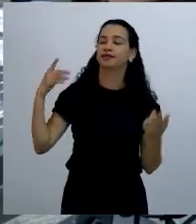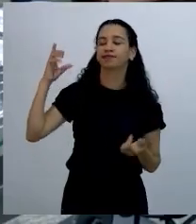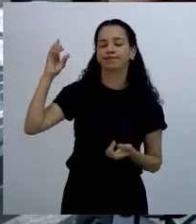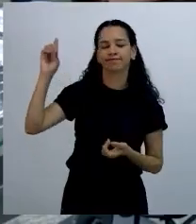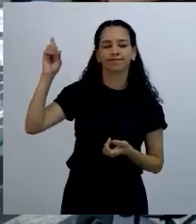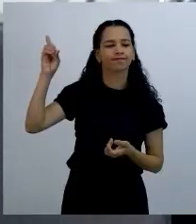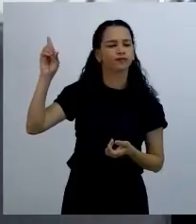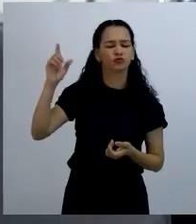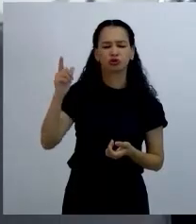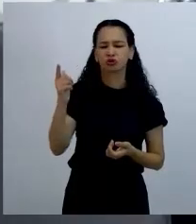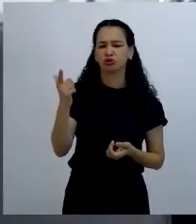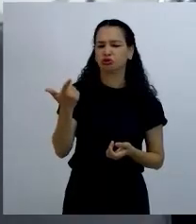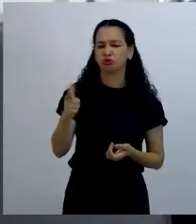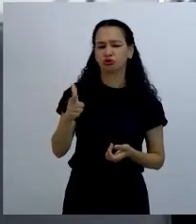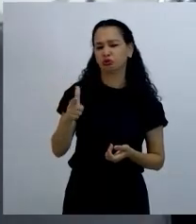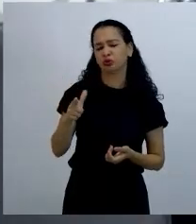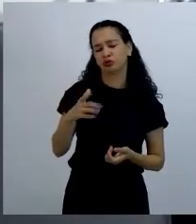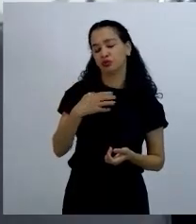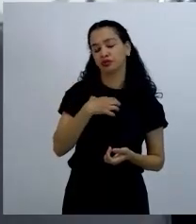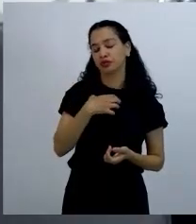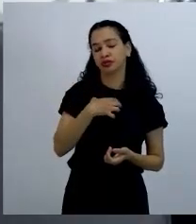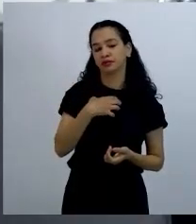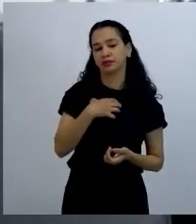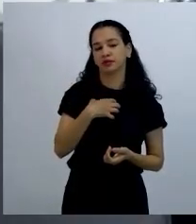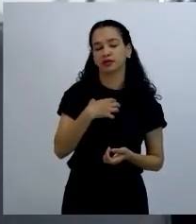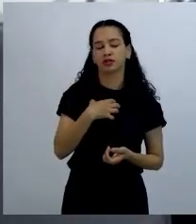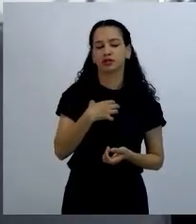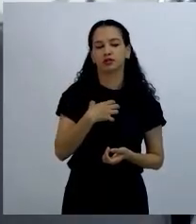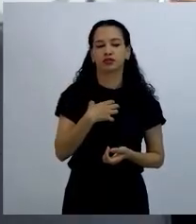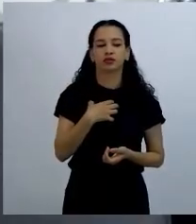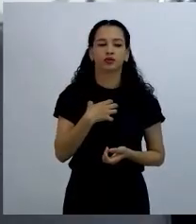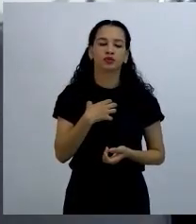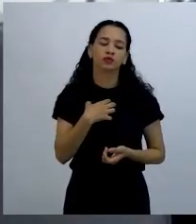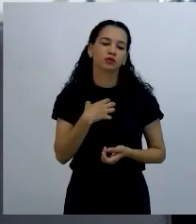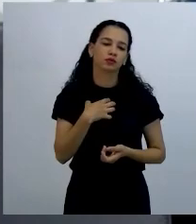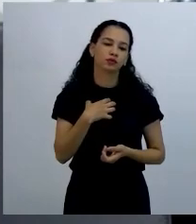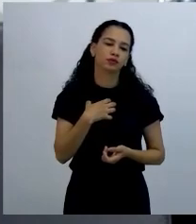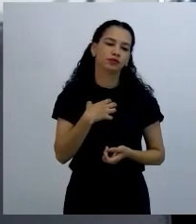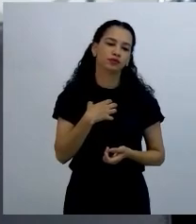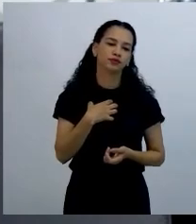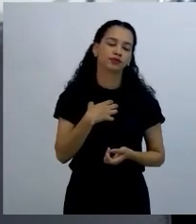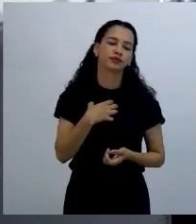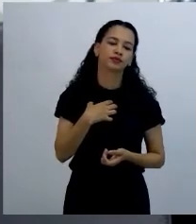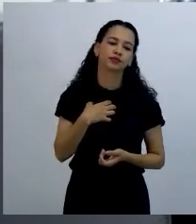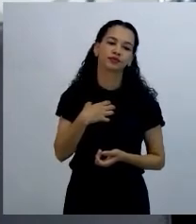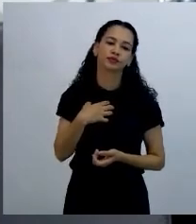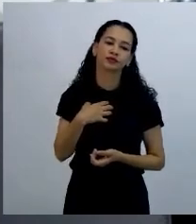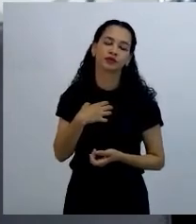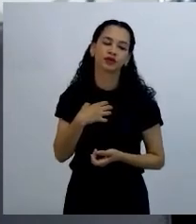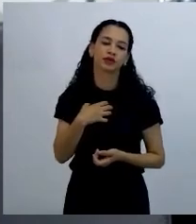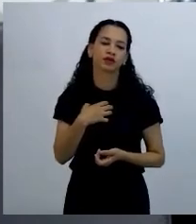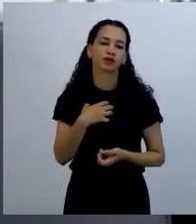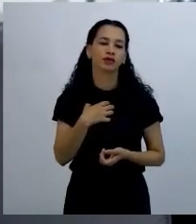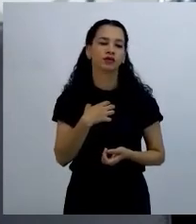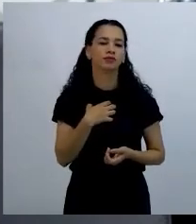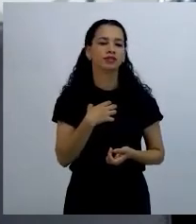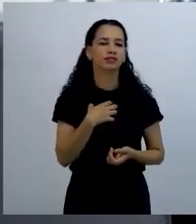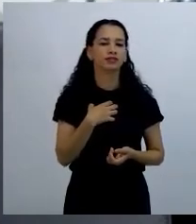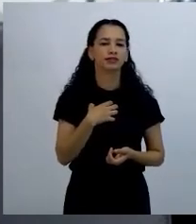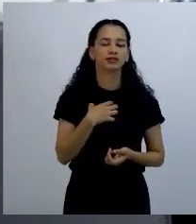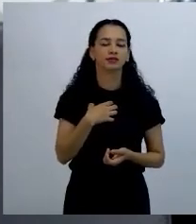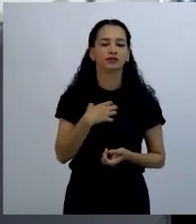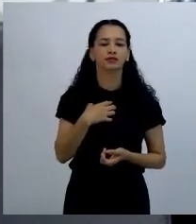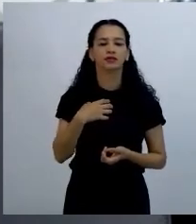contentamento é uma decisão é uma escolha e se está na forma de